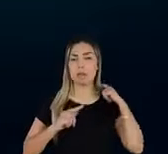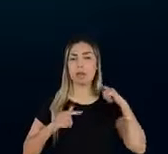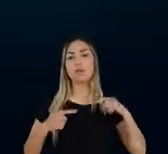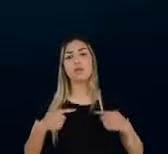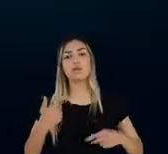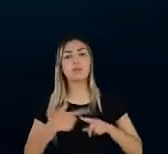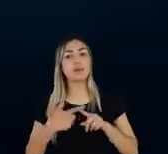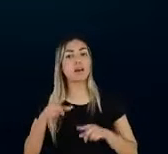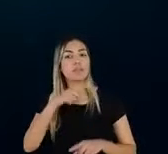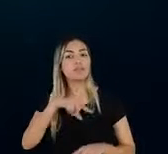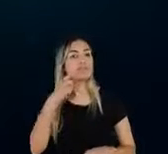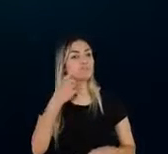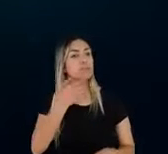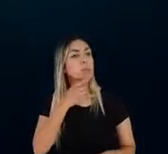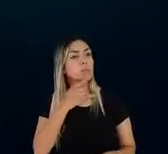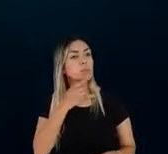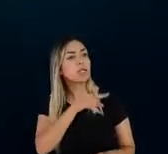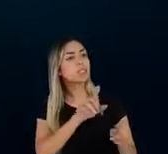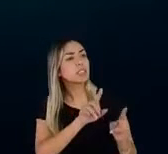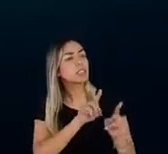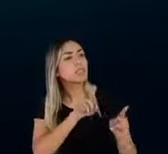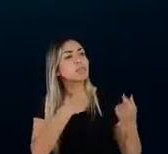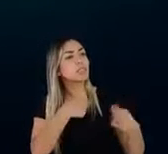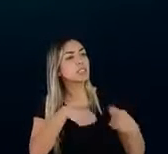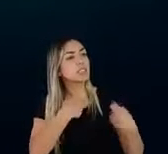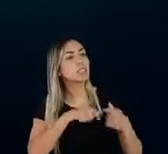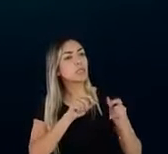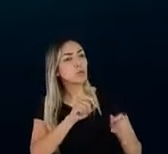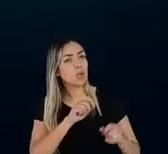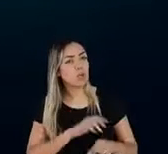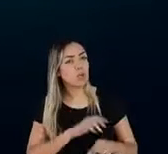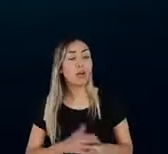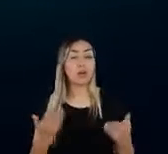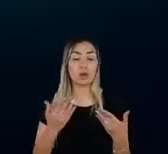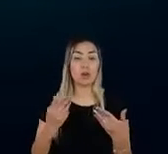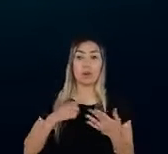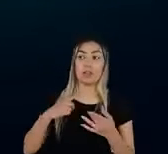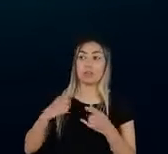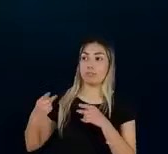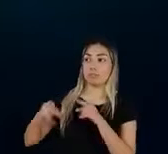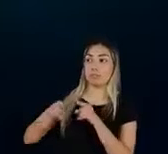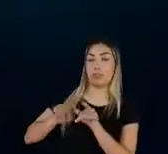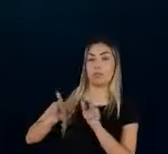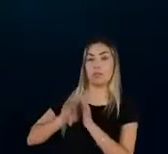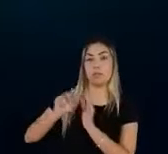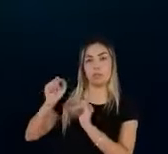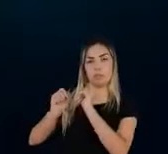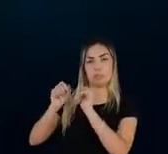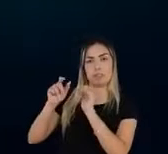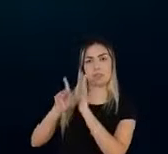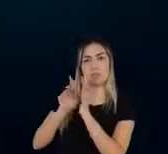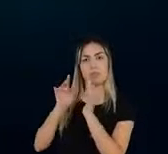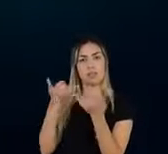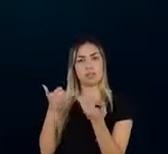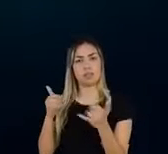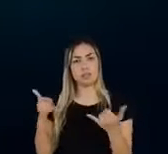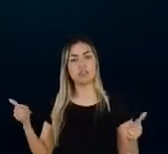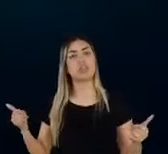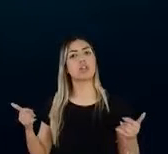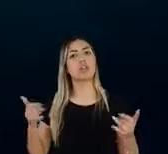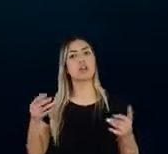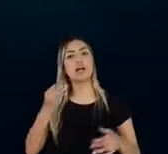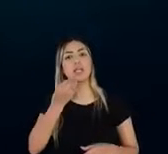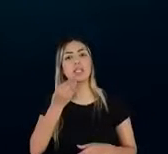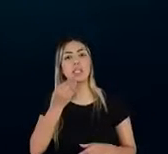dono do bar precisa para melhorar as vendas estão uma parceria inclusive começar Tap de energia né para ajudar a reduzir o